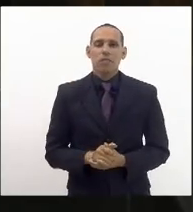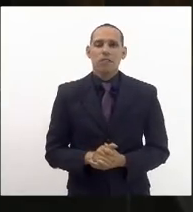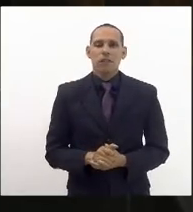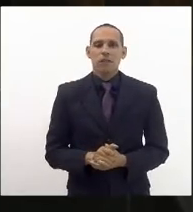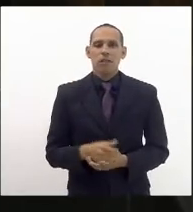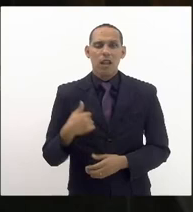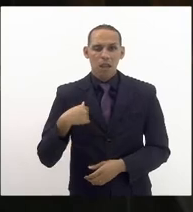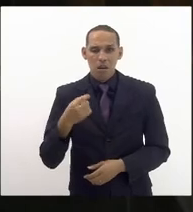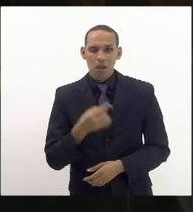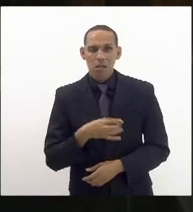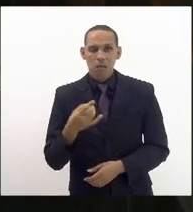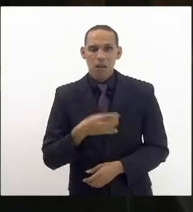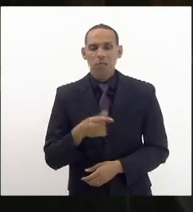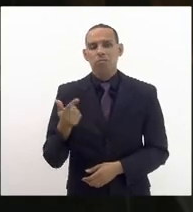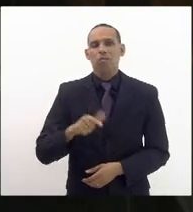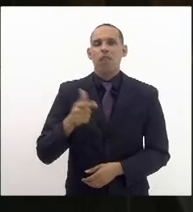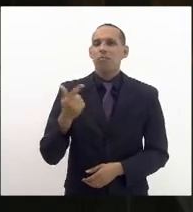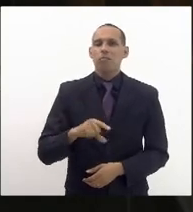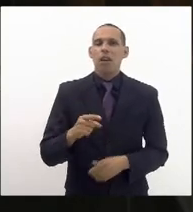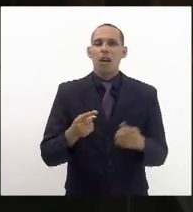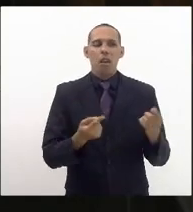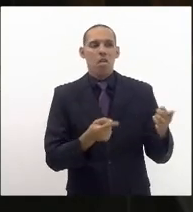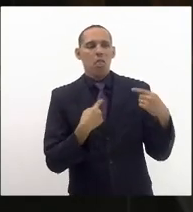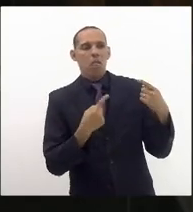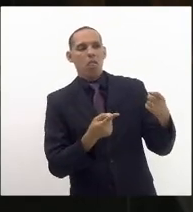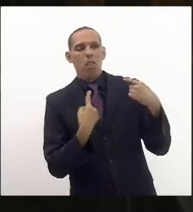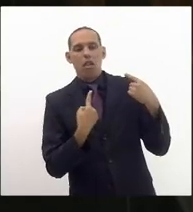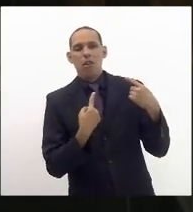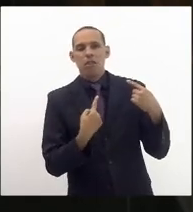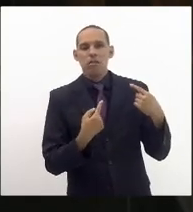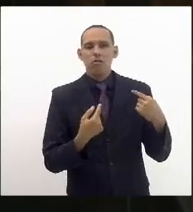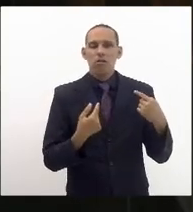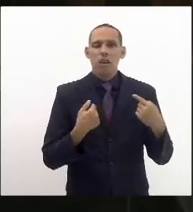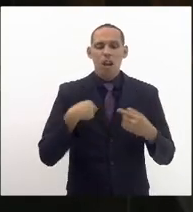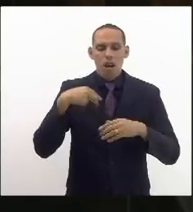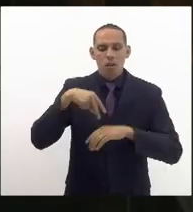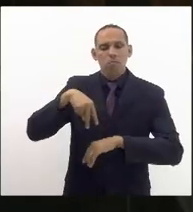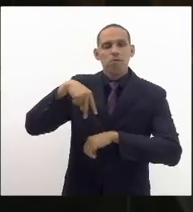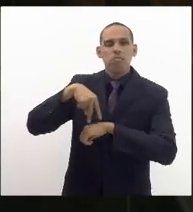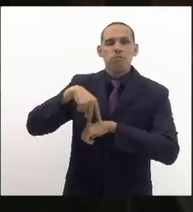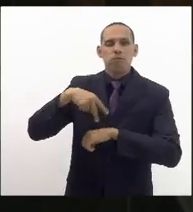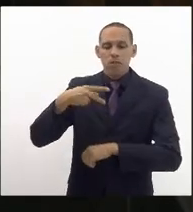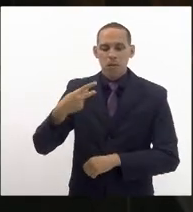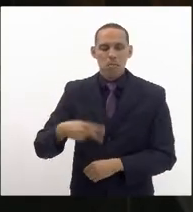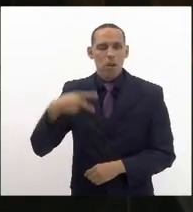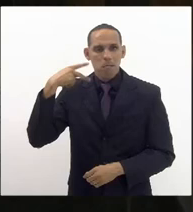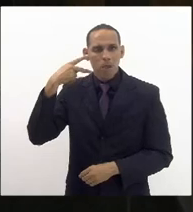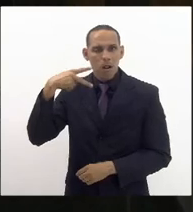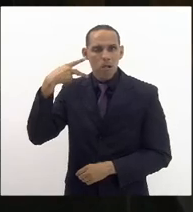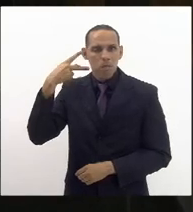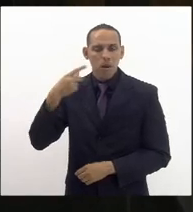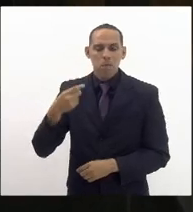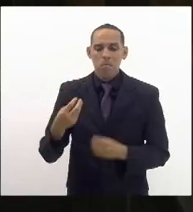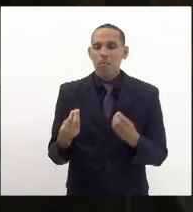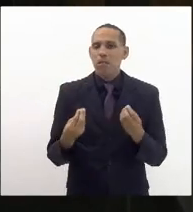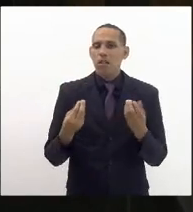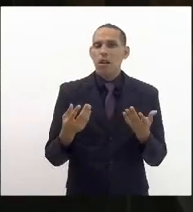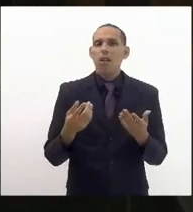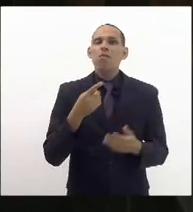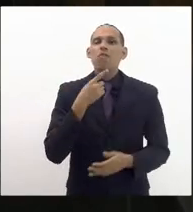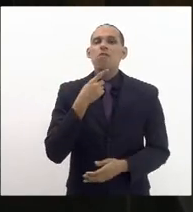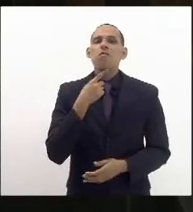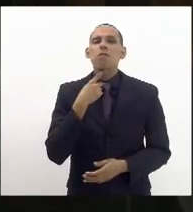tenho medo de represália. Estou na tribuna do parlamento e aqui estou pela